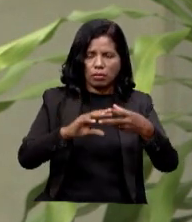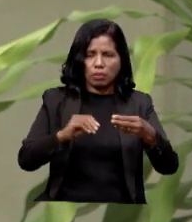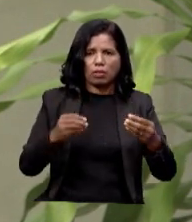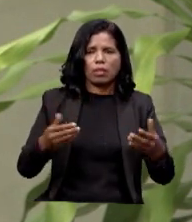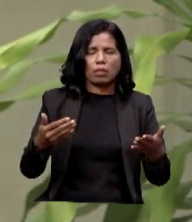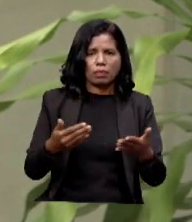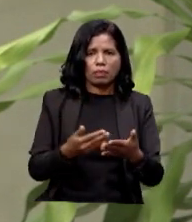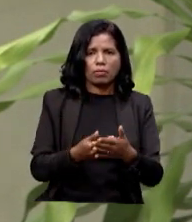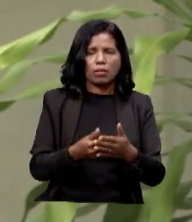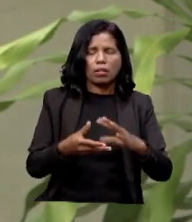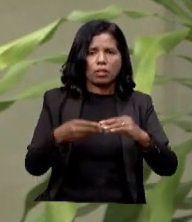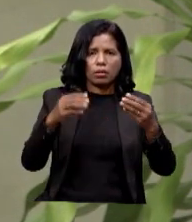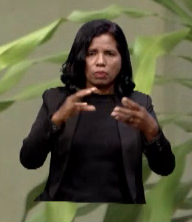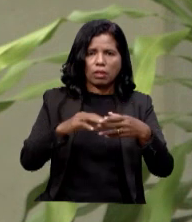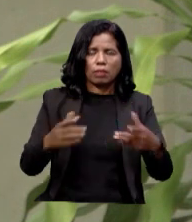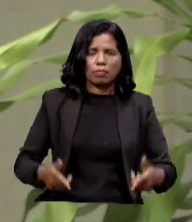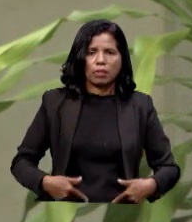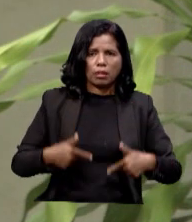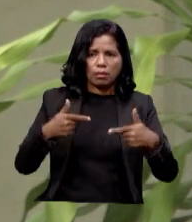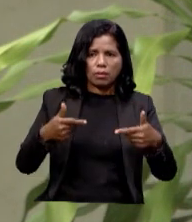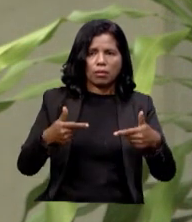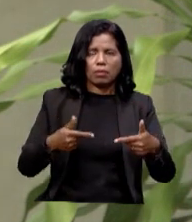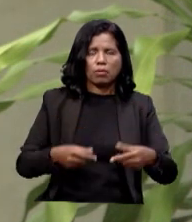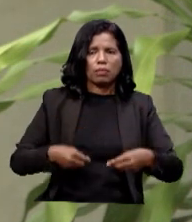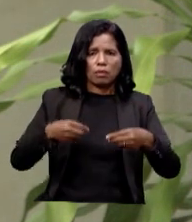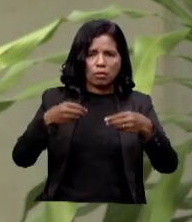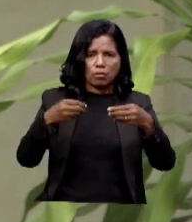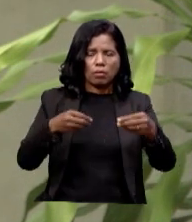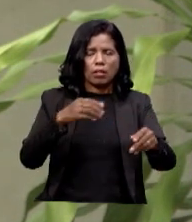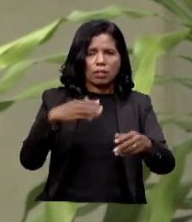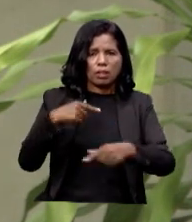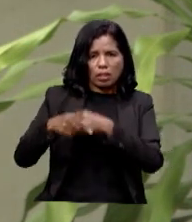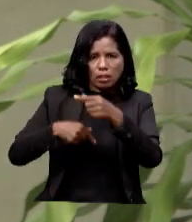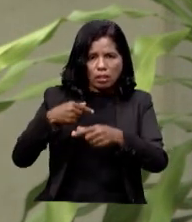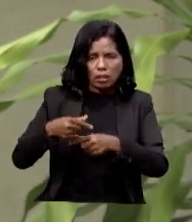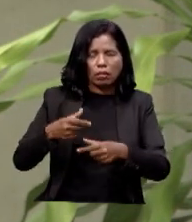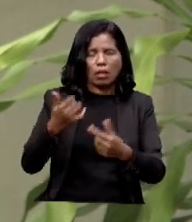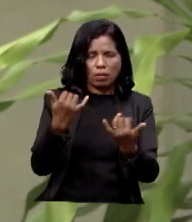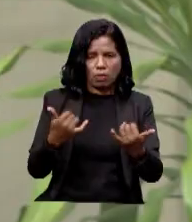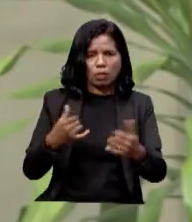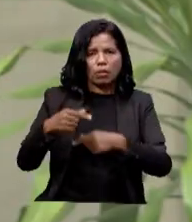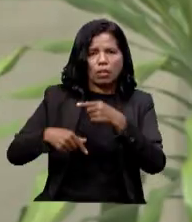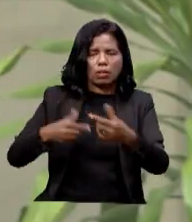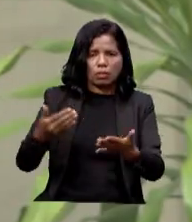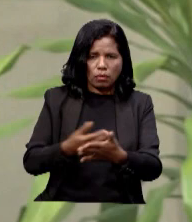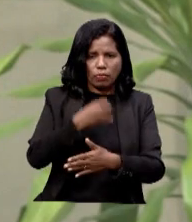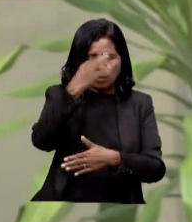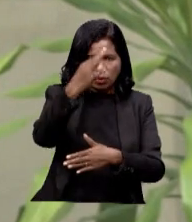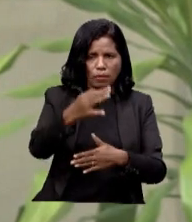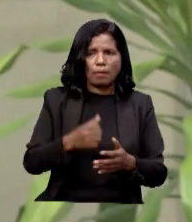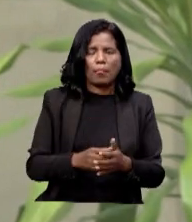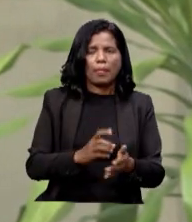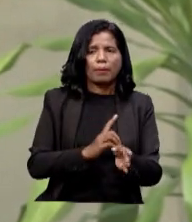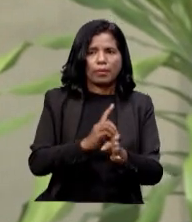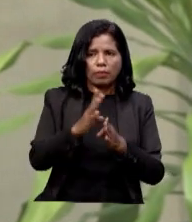testemunha, leve boto, teve-se, mas geração hoje loro, uma geração fom e hoje mãe. Diretor